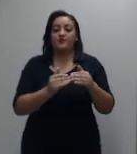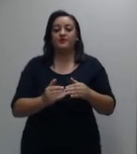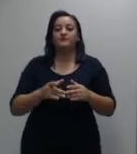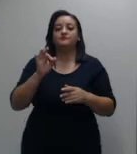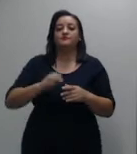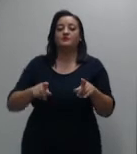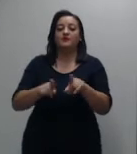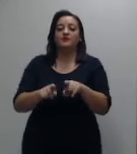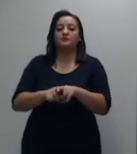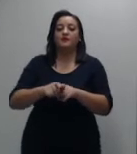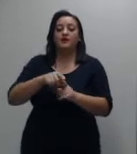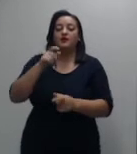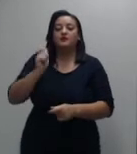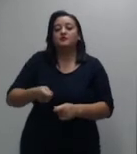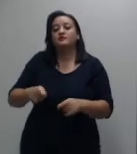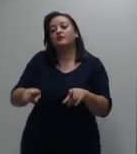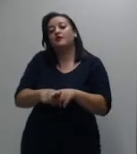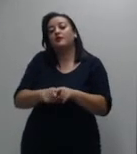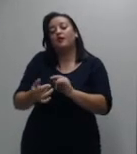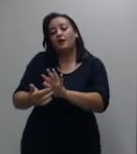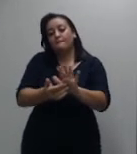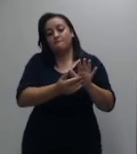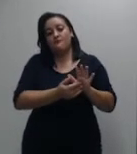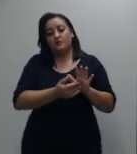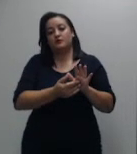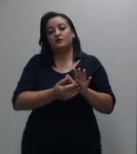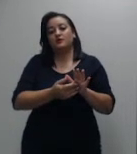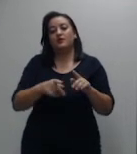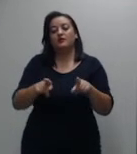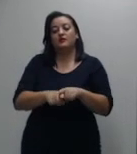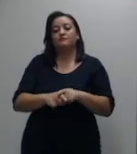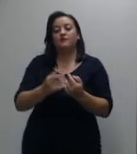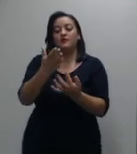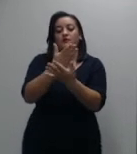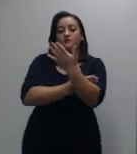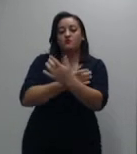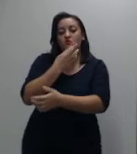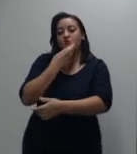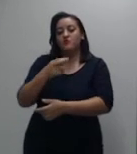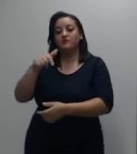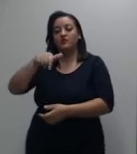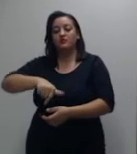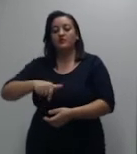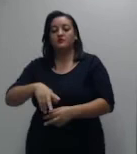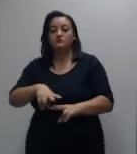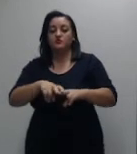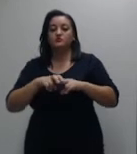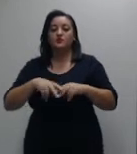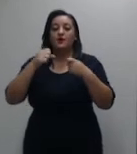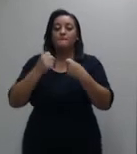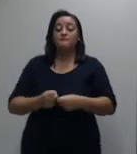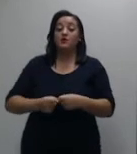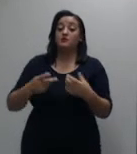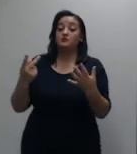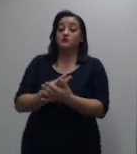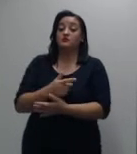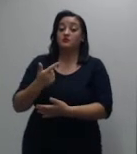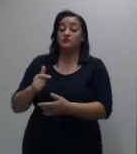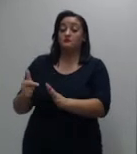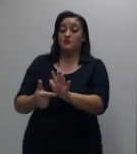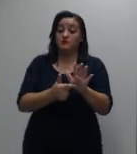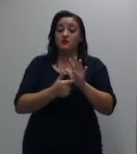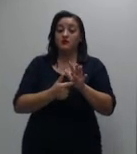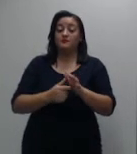da sentença formal a ser assinada e arquivada como resultados dessas ações a não ser acordados